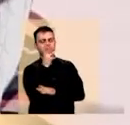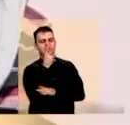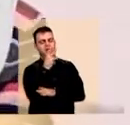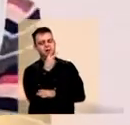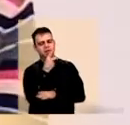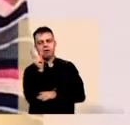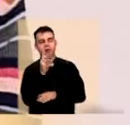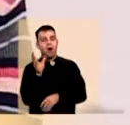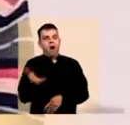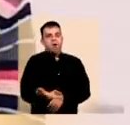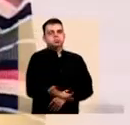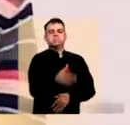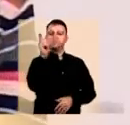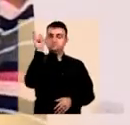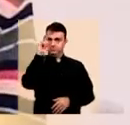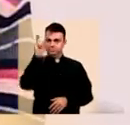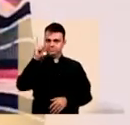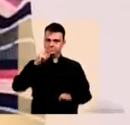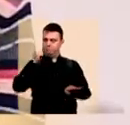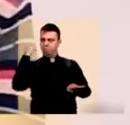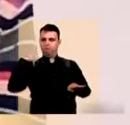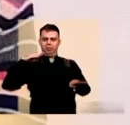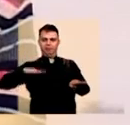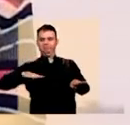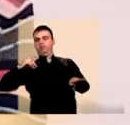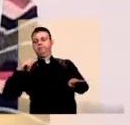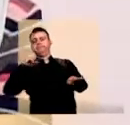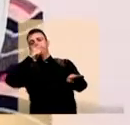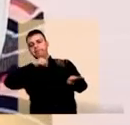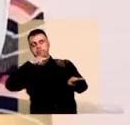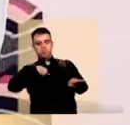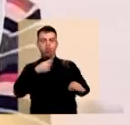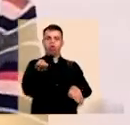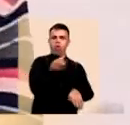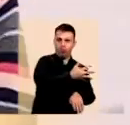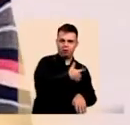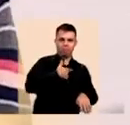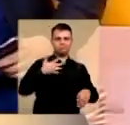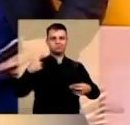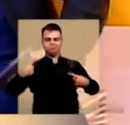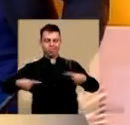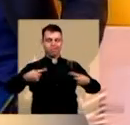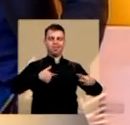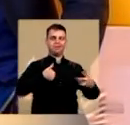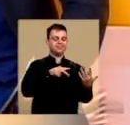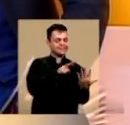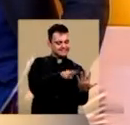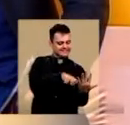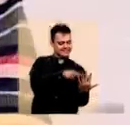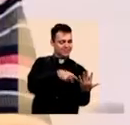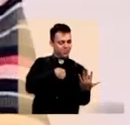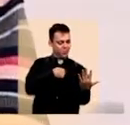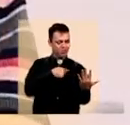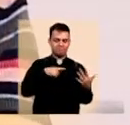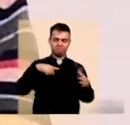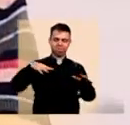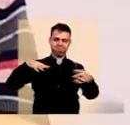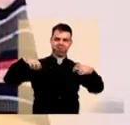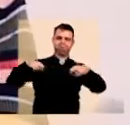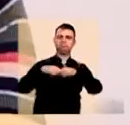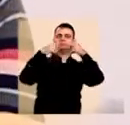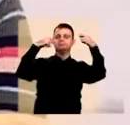também nem muito depressa, porque tem um carro bem mais velho e o seu é novo e pode bater naquele